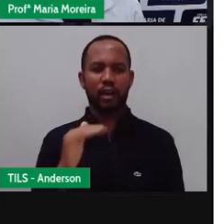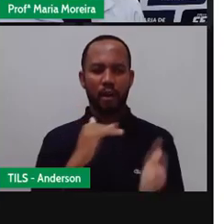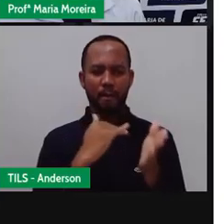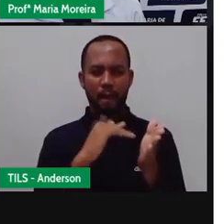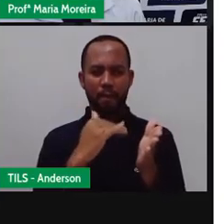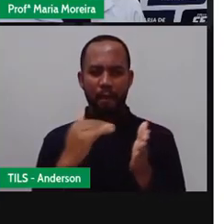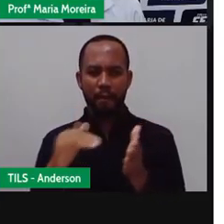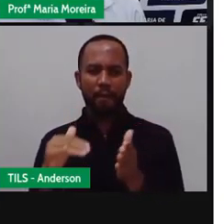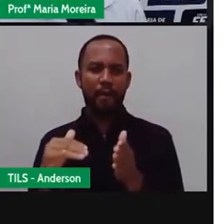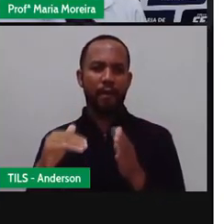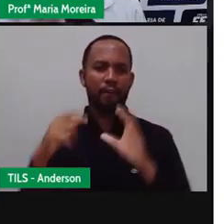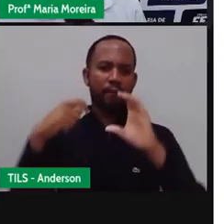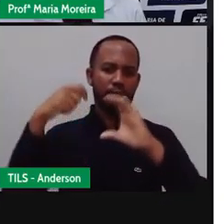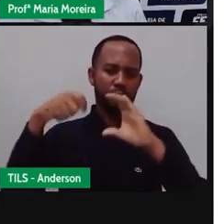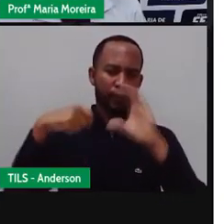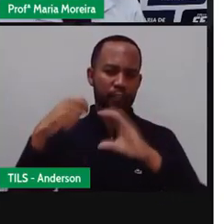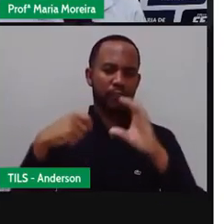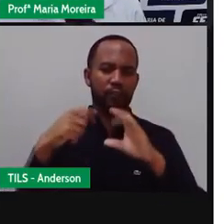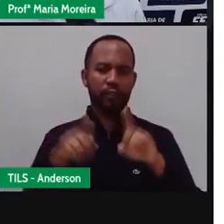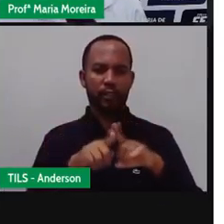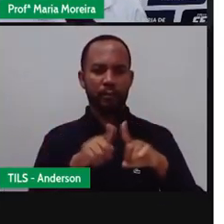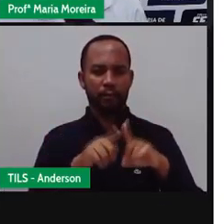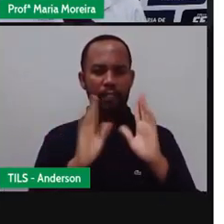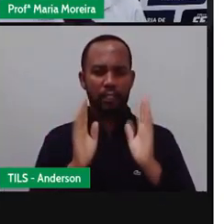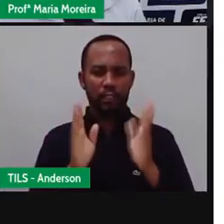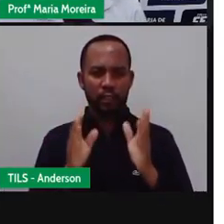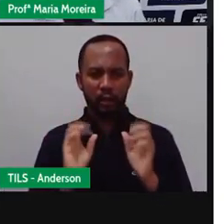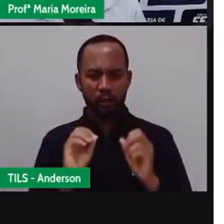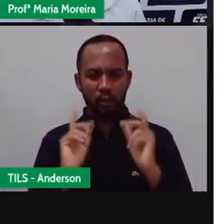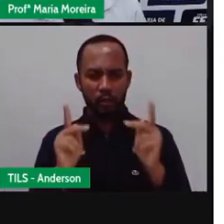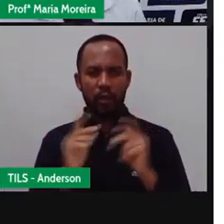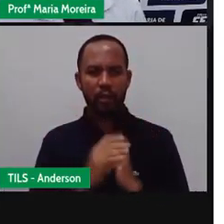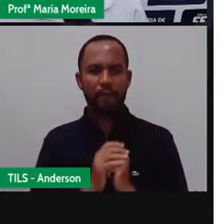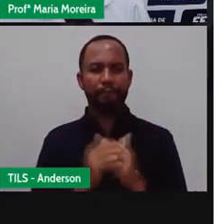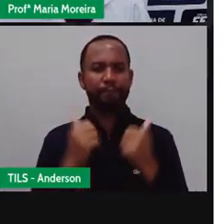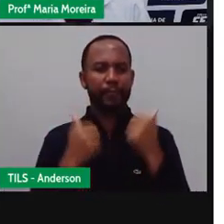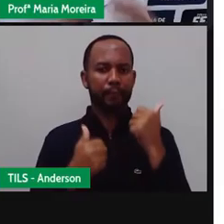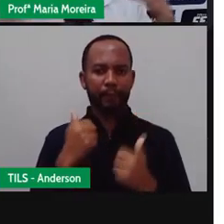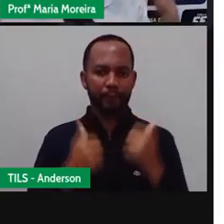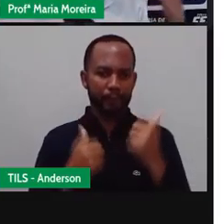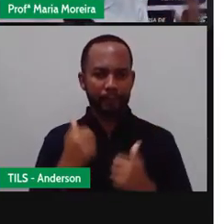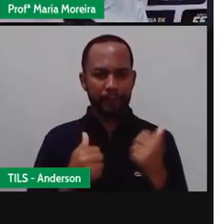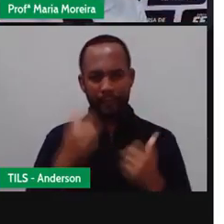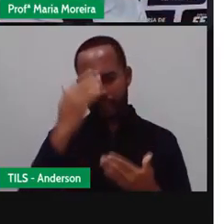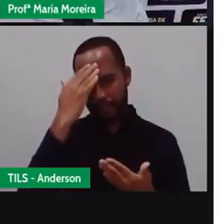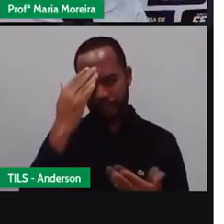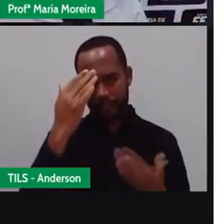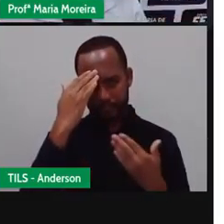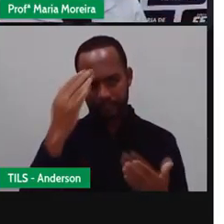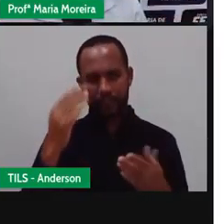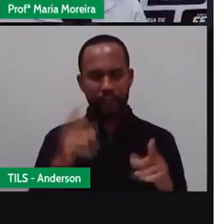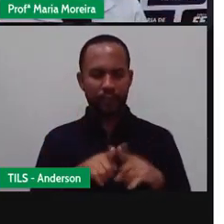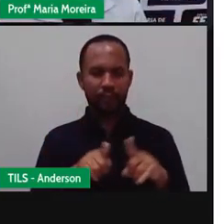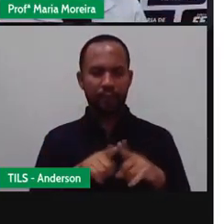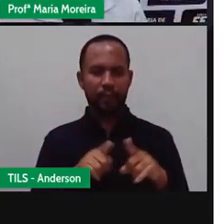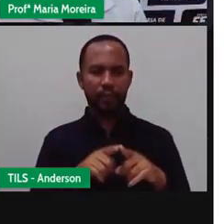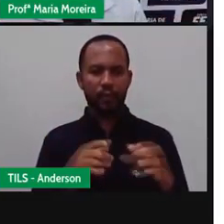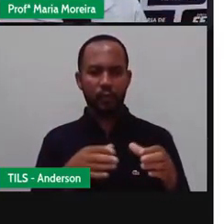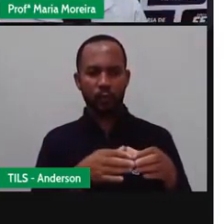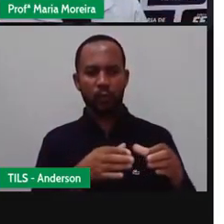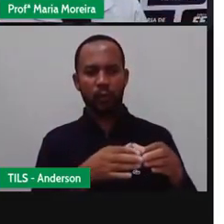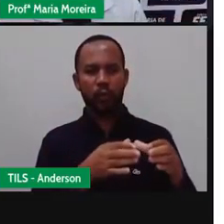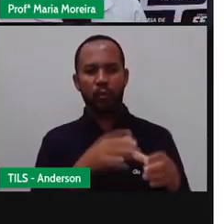nossos vídeos, certo? Que comentou, que mandou recadinho pra gente. agradecer a todo o suporte que a gente teve aqui,